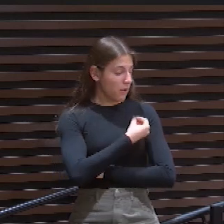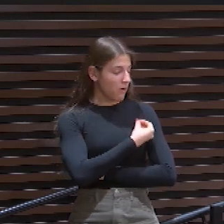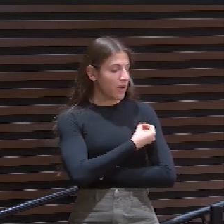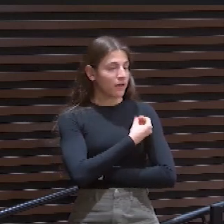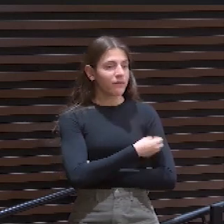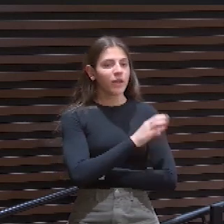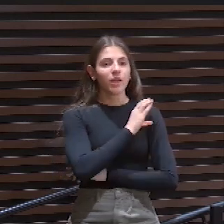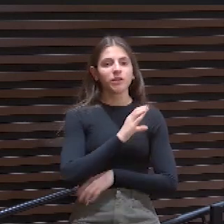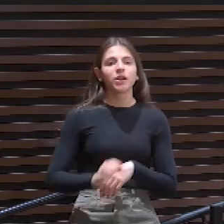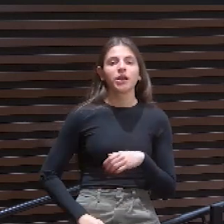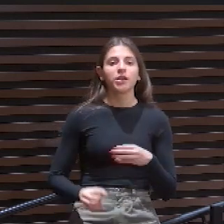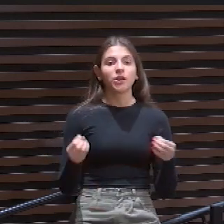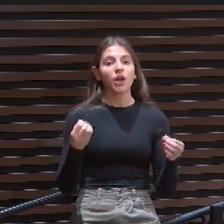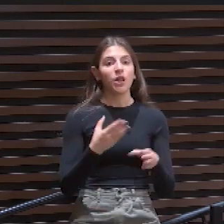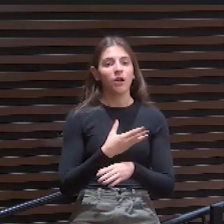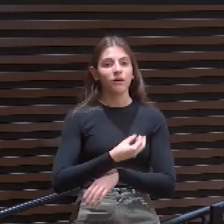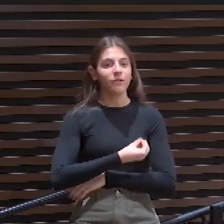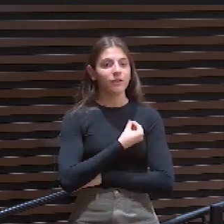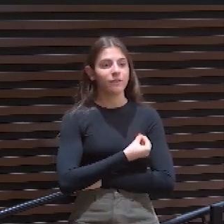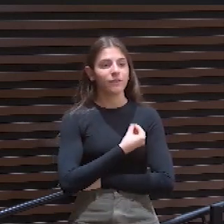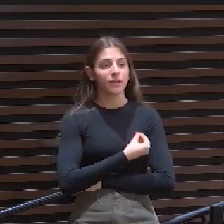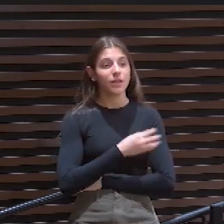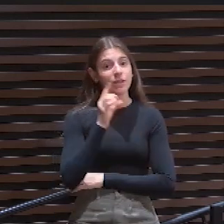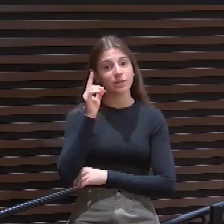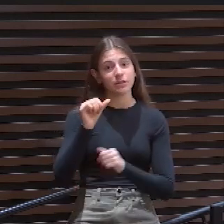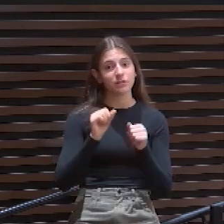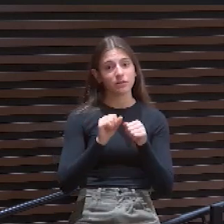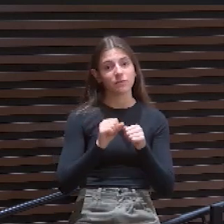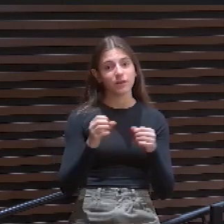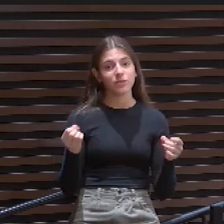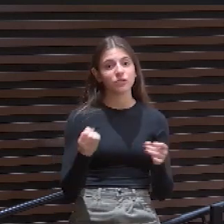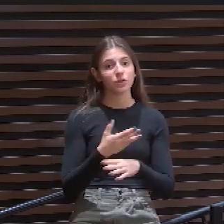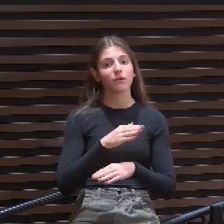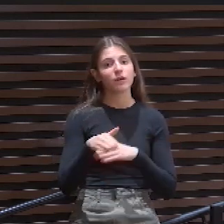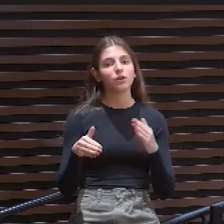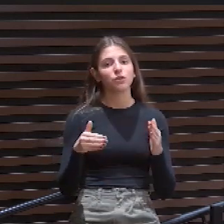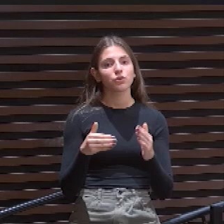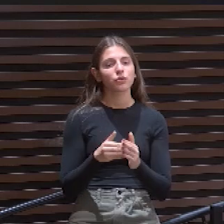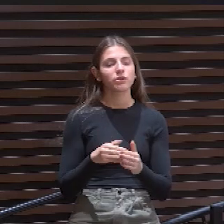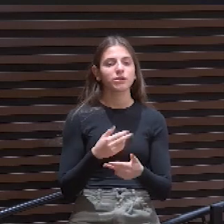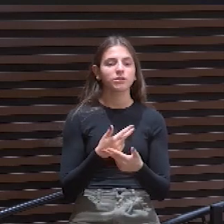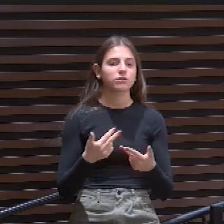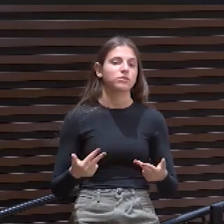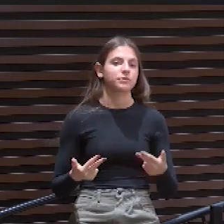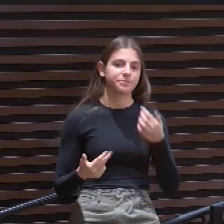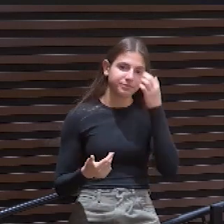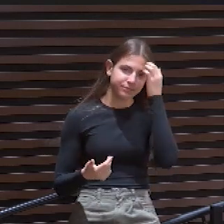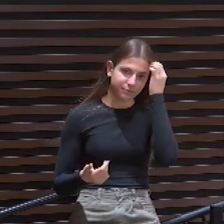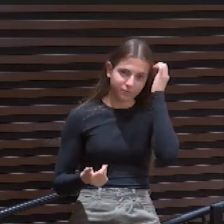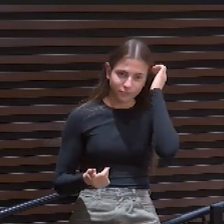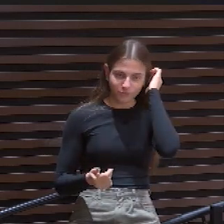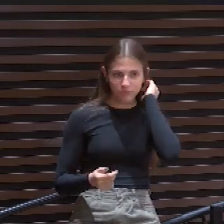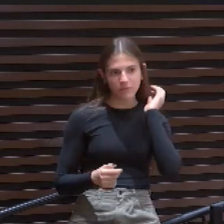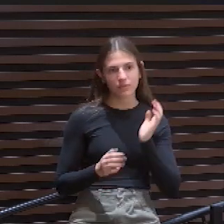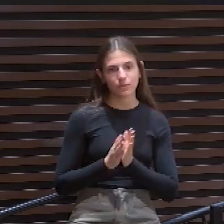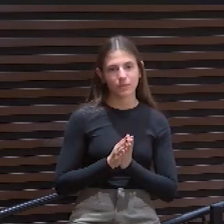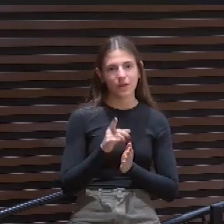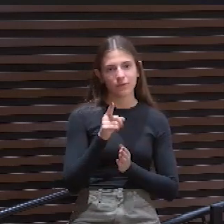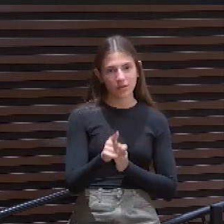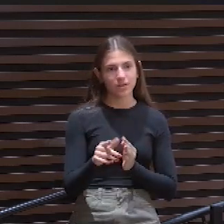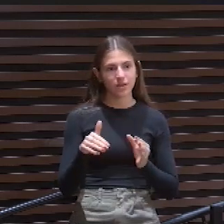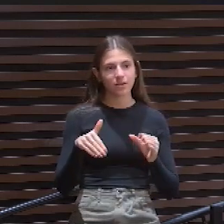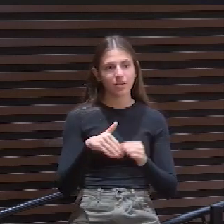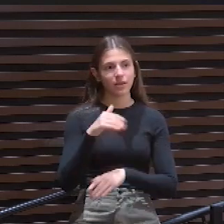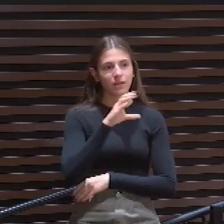Nova criatura, que Ele faz nova todas as coisas. Amado, você que está em